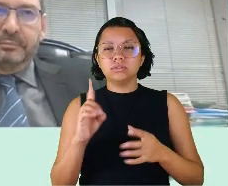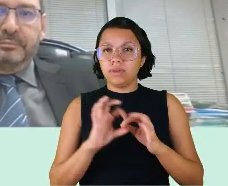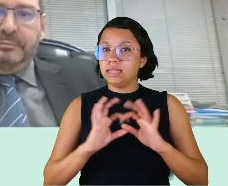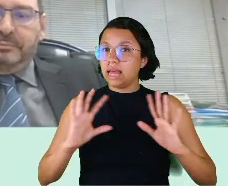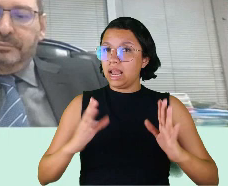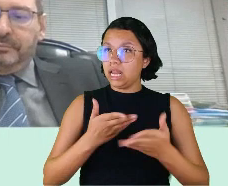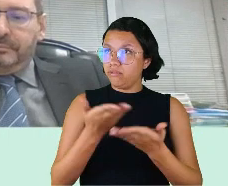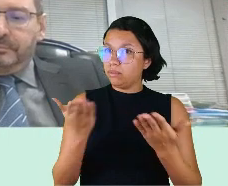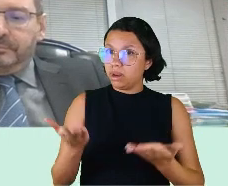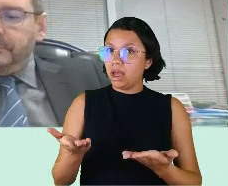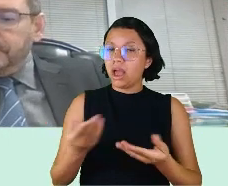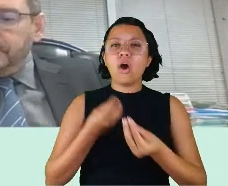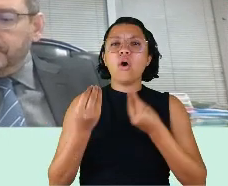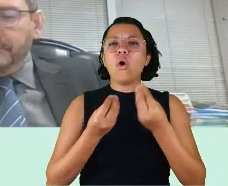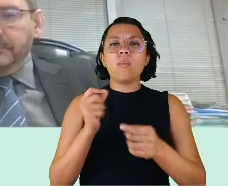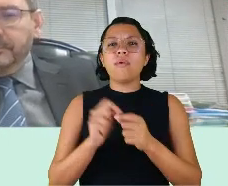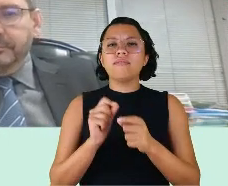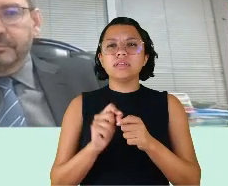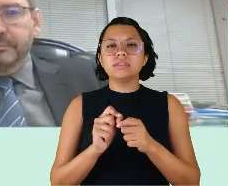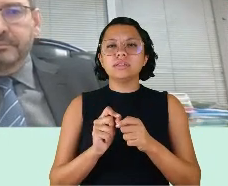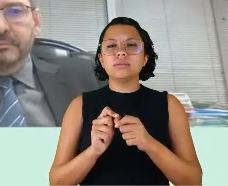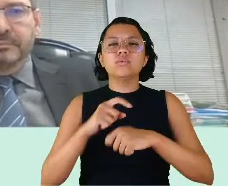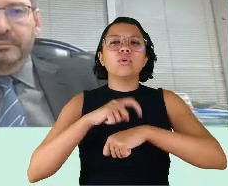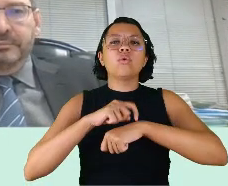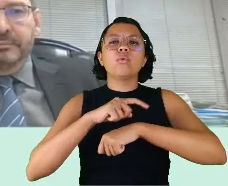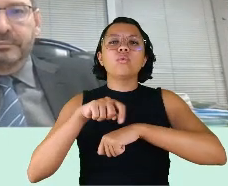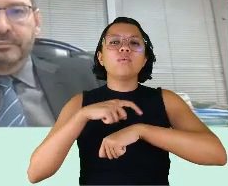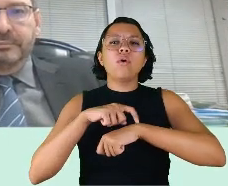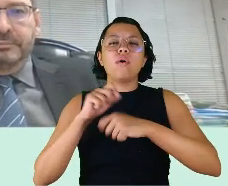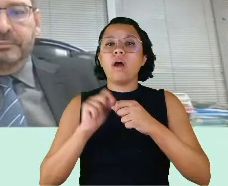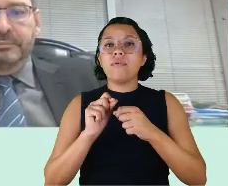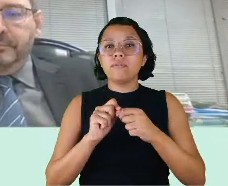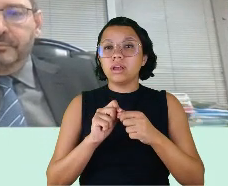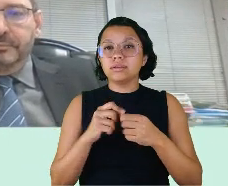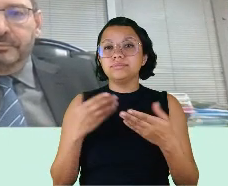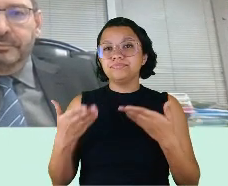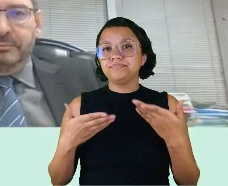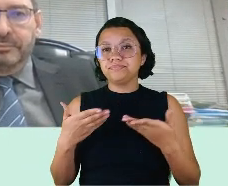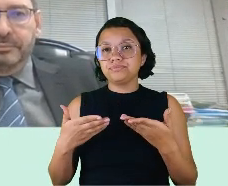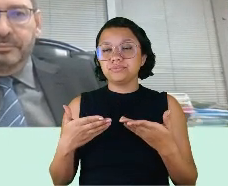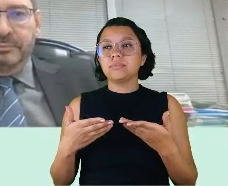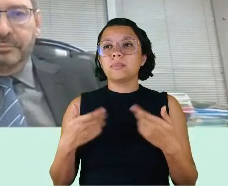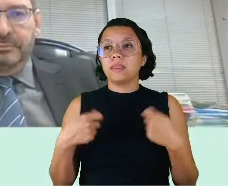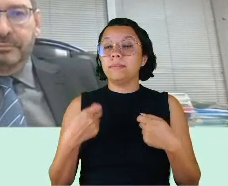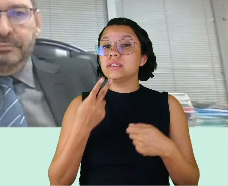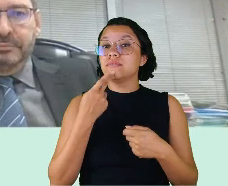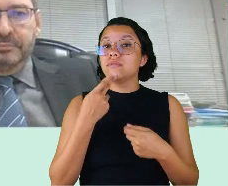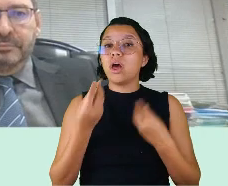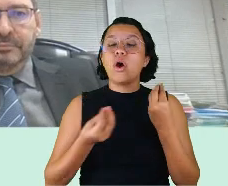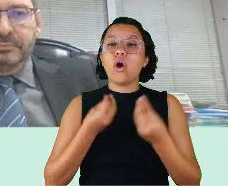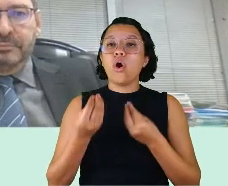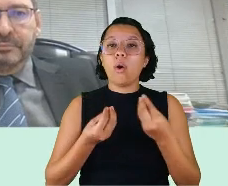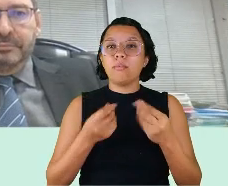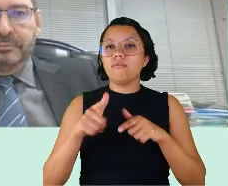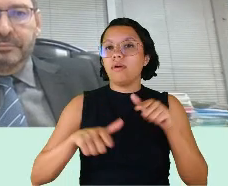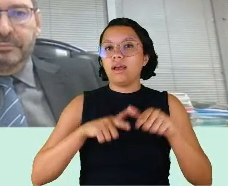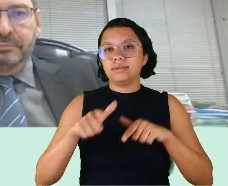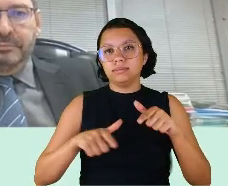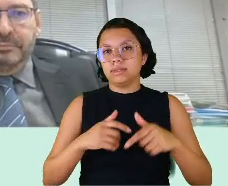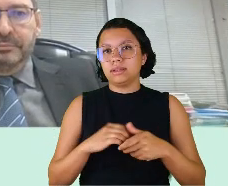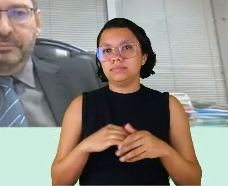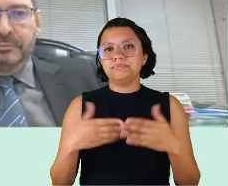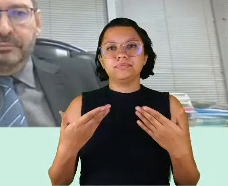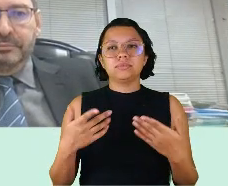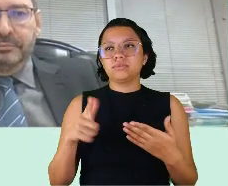disponível para eles, como é que isso vai ser feito, em que horário isso vai ser feito, enfim, Ele tem que dizer como ele vai